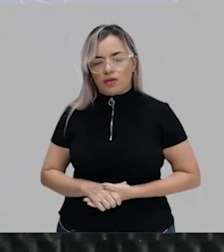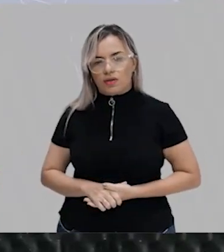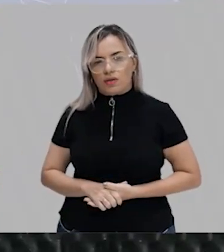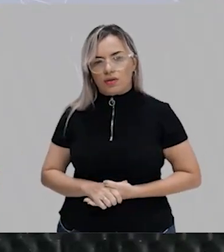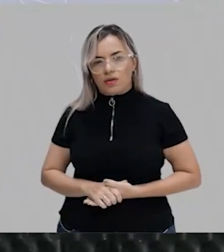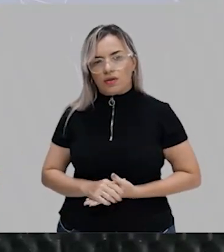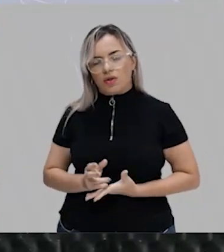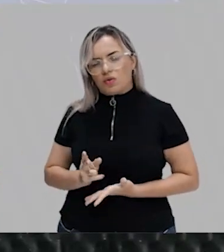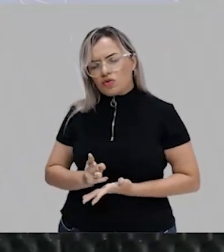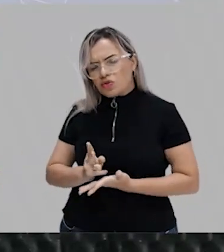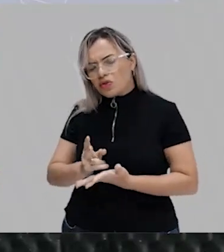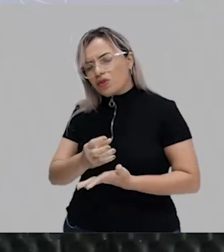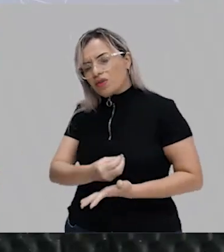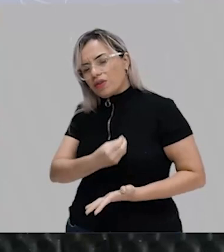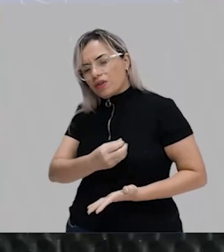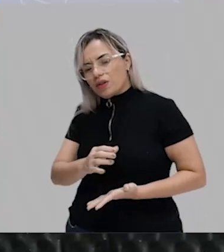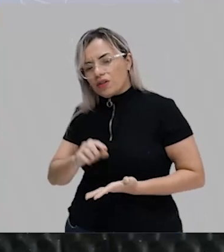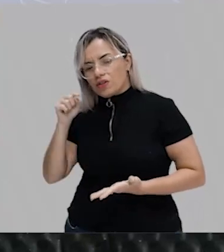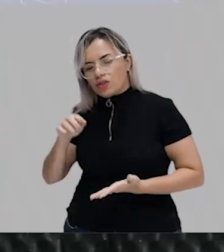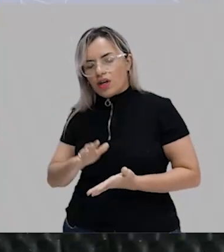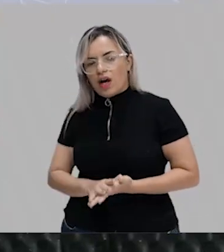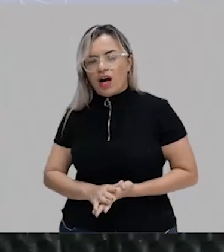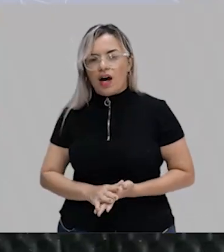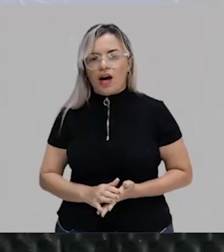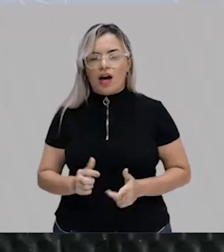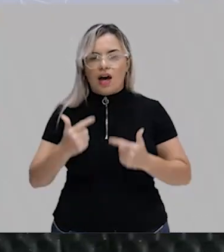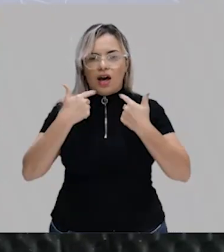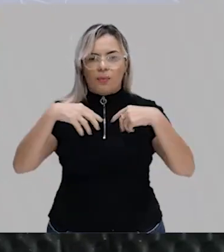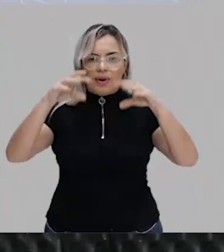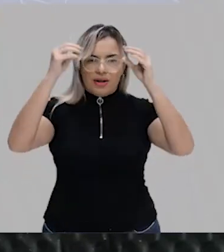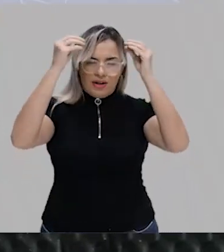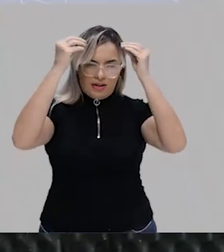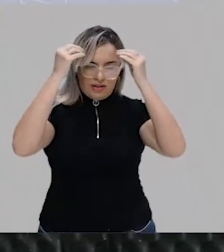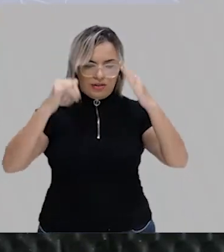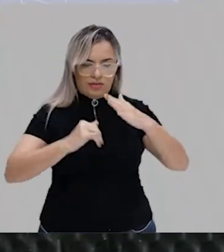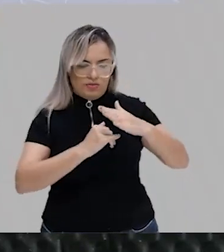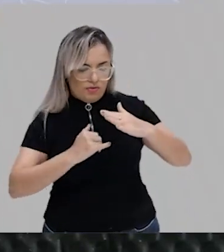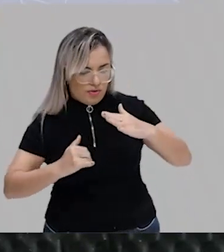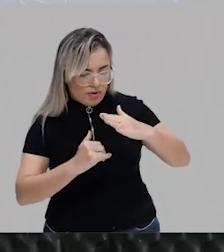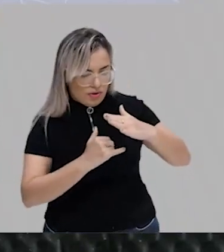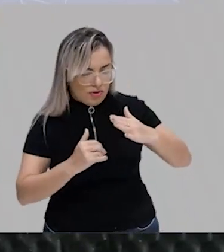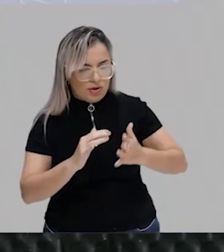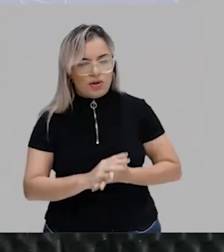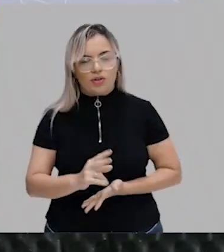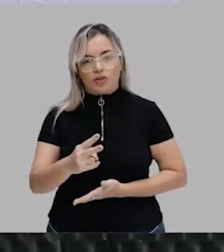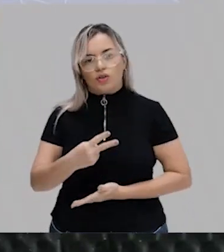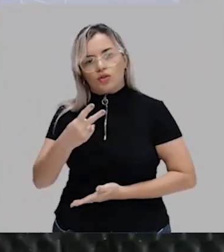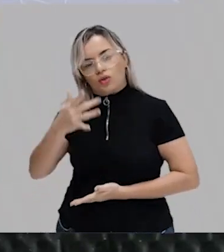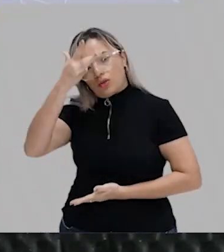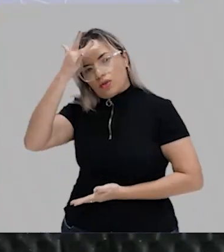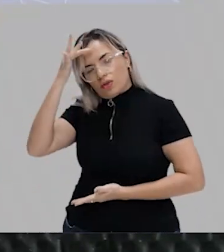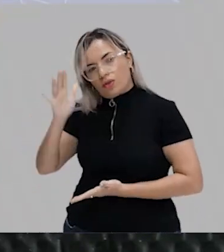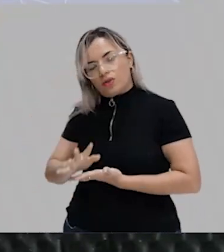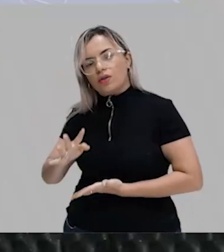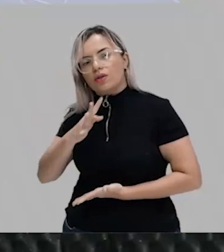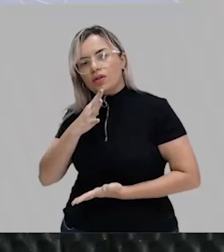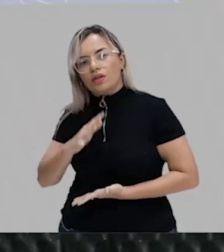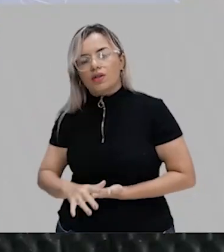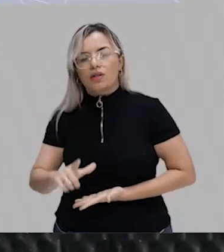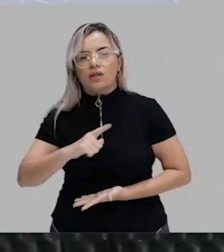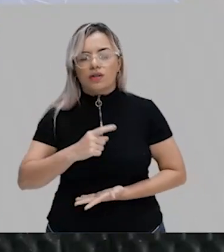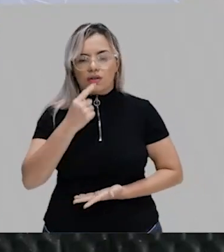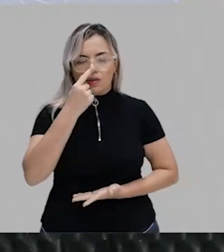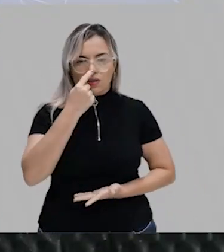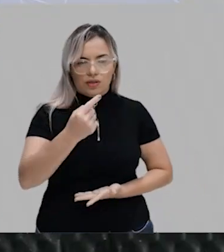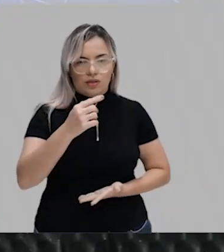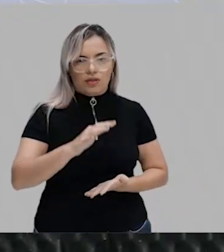já puxa mais para uma linguagem informal. Então, eu estou falando aqui de duas pessoas que se conhecem, que têm intimidade, que estão